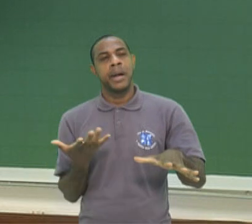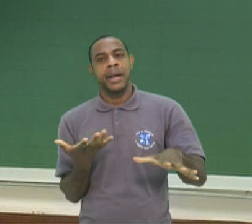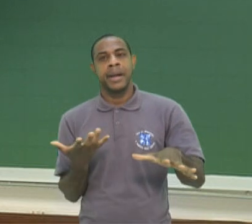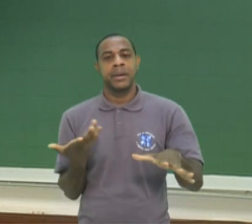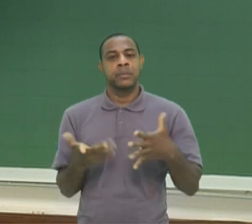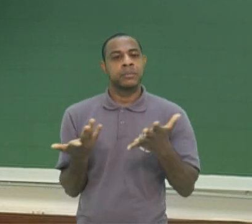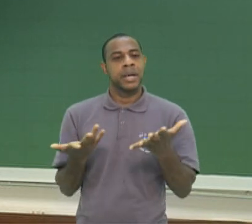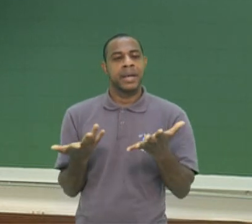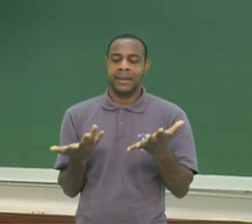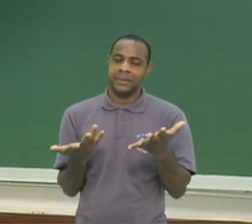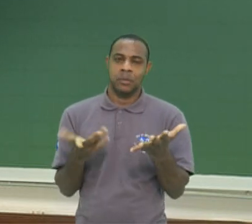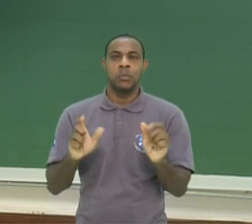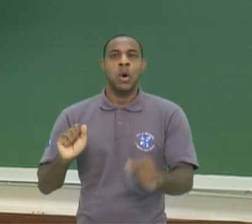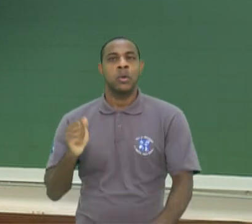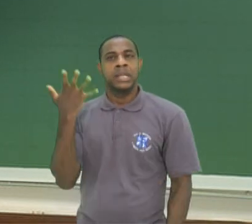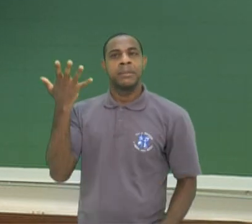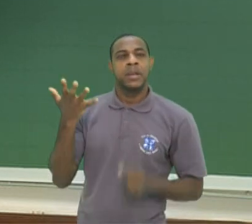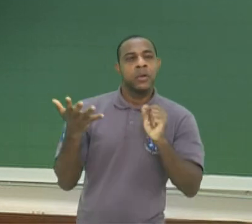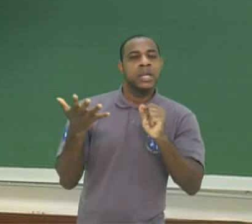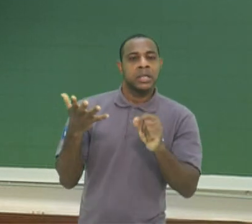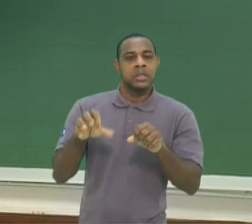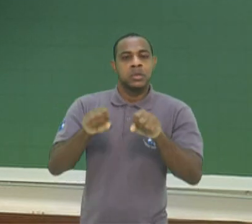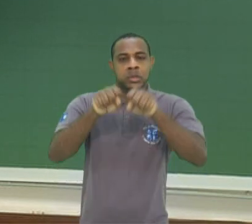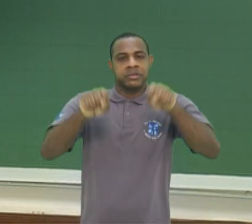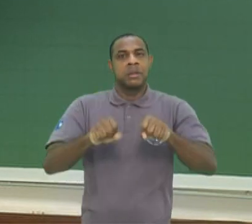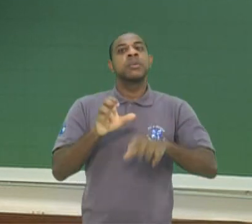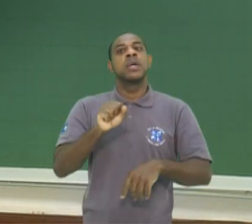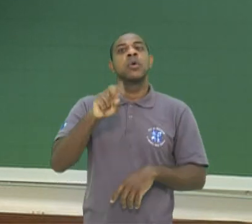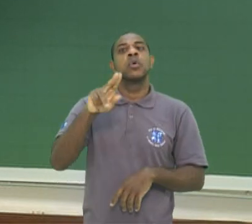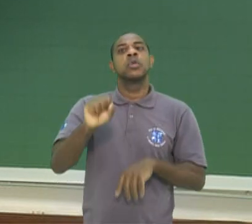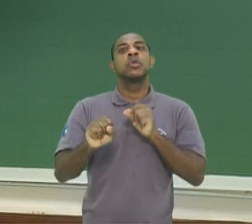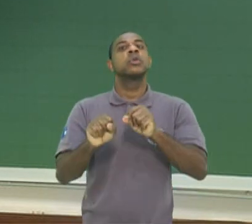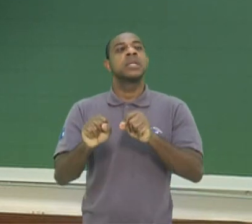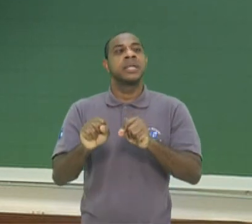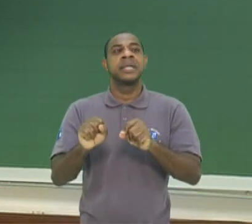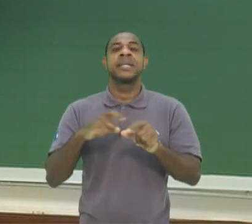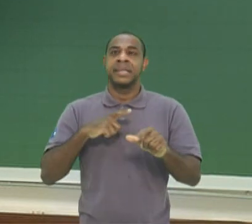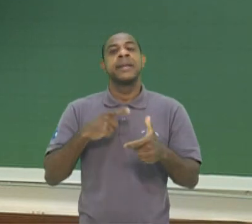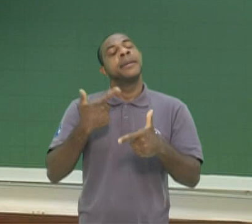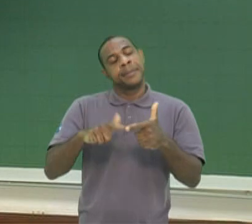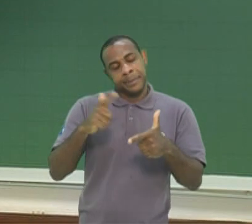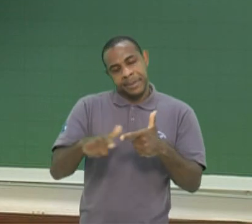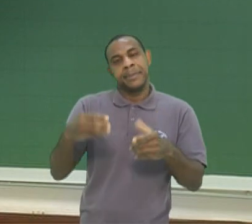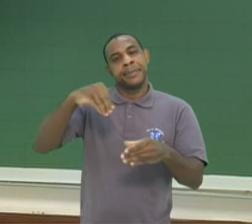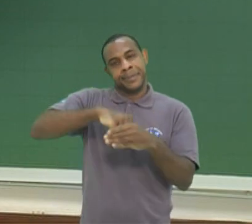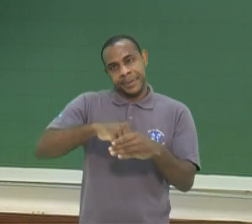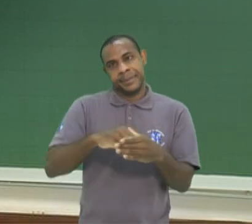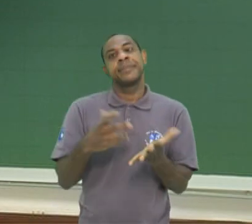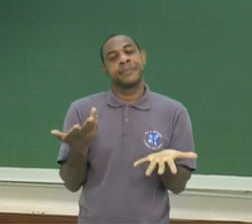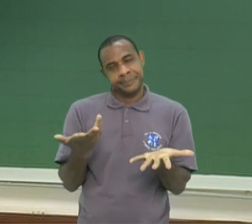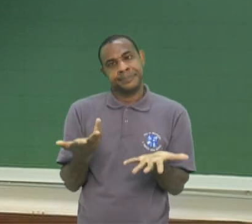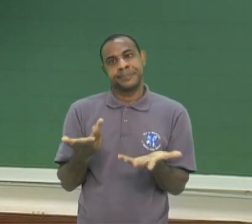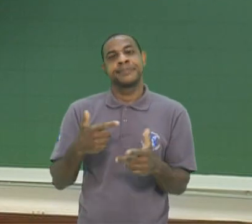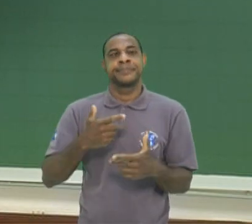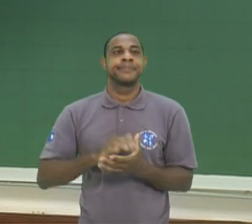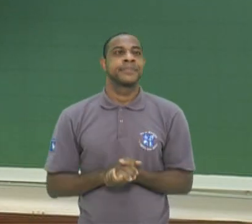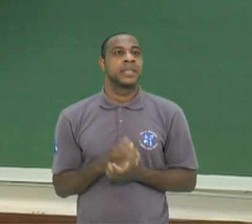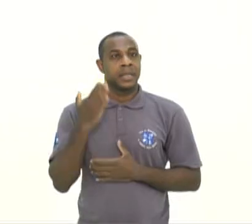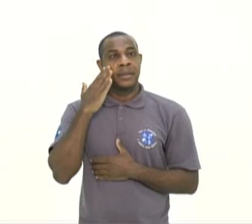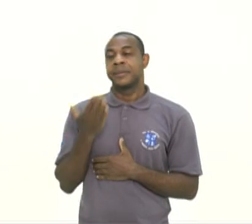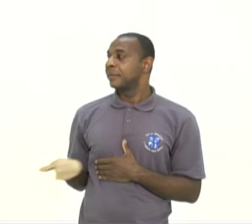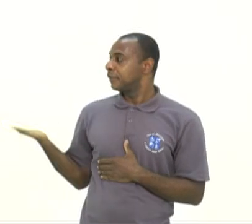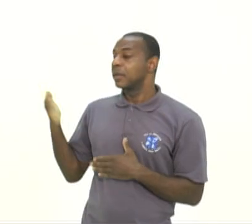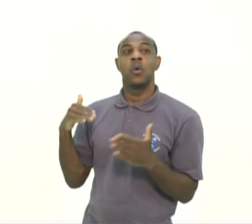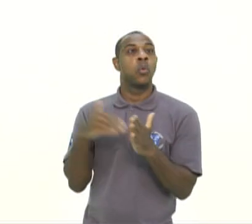o fato de que o sistema público de saúde também tem lá os seus problemas e as suas deficiências. E